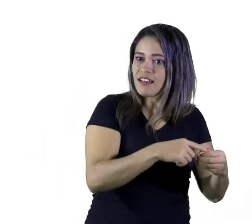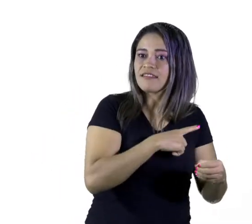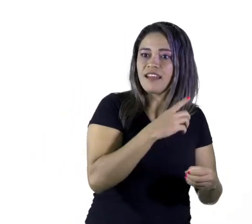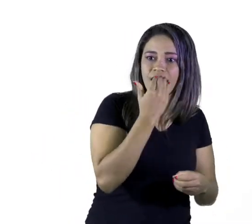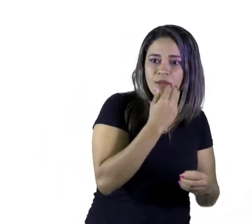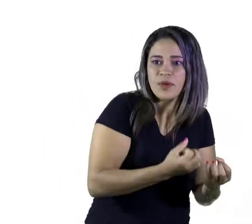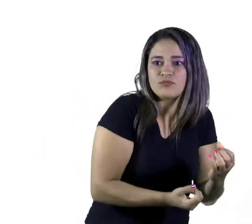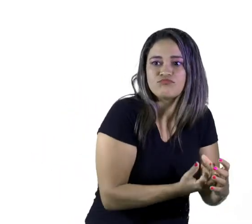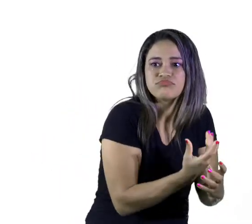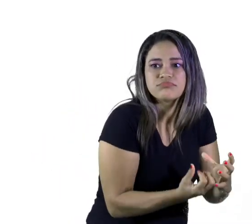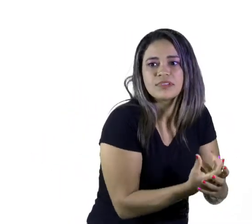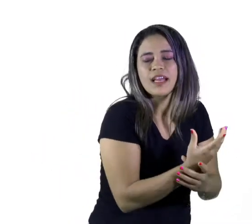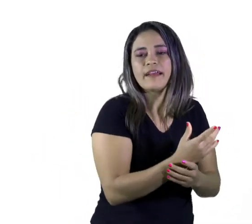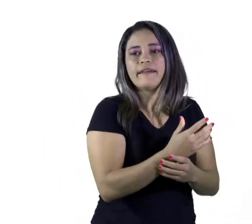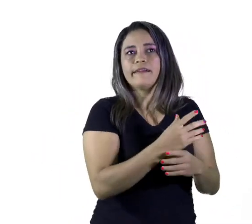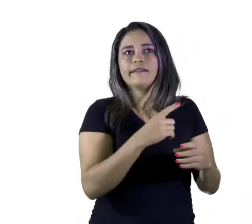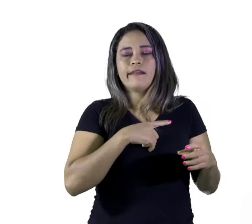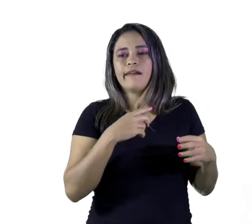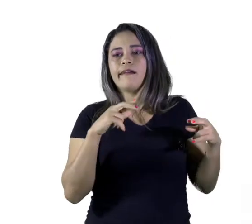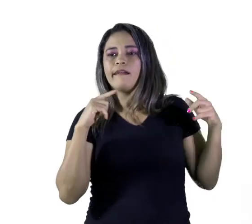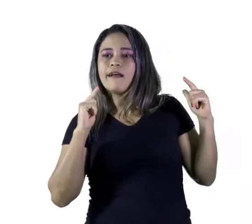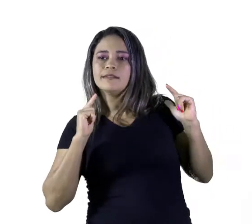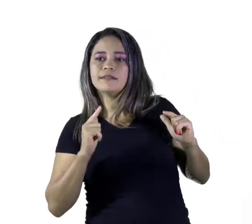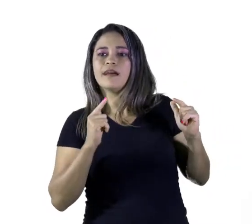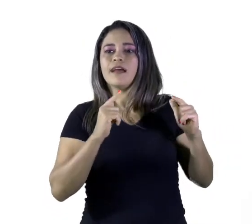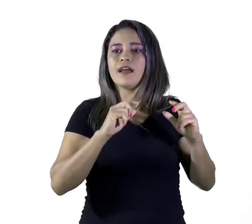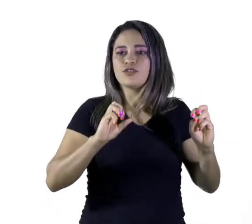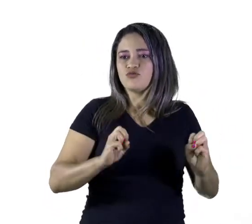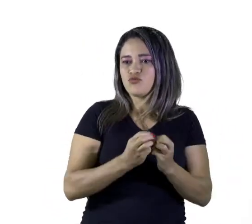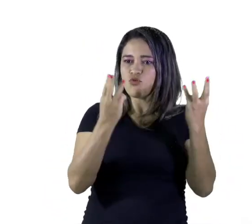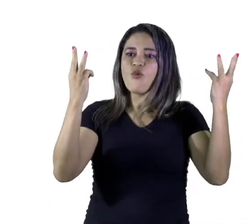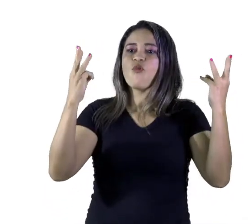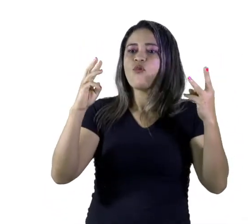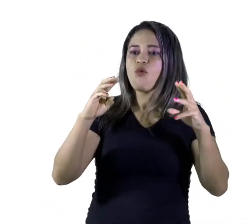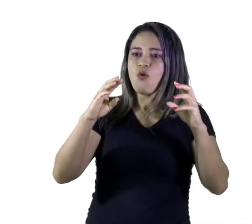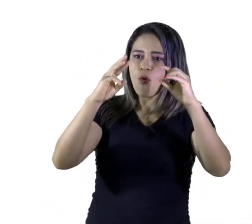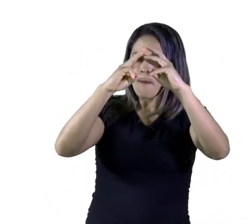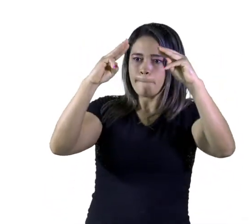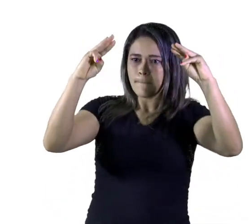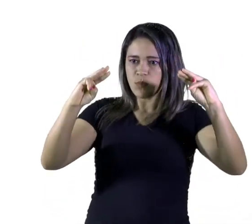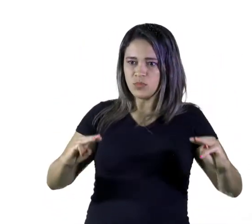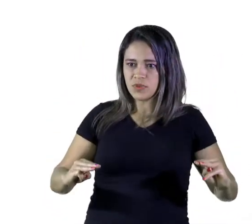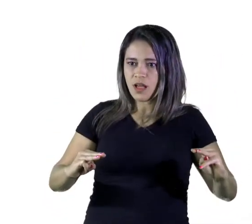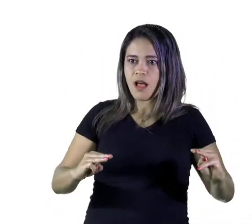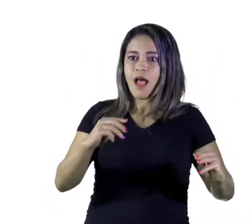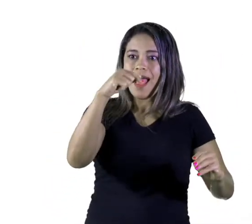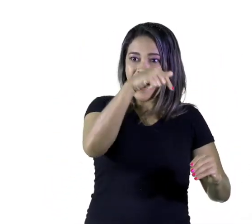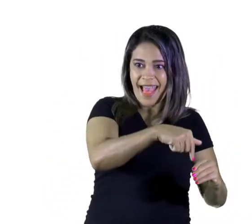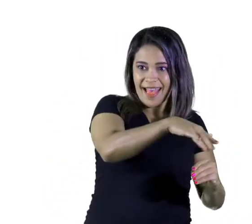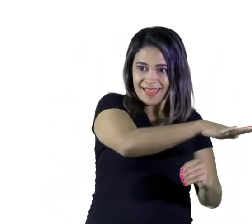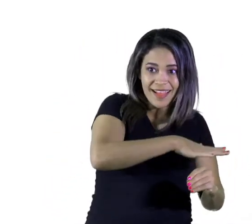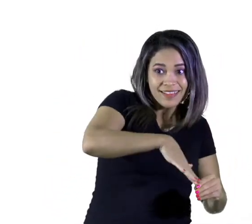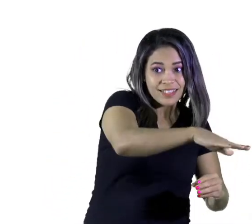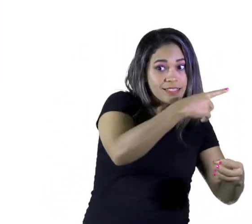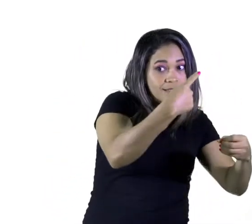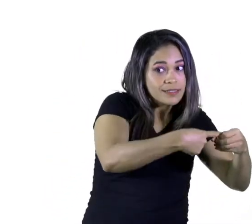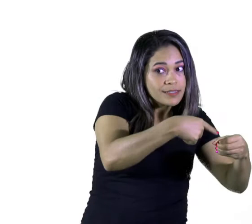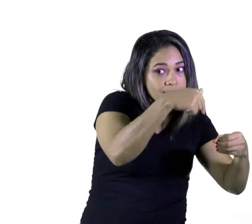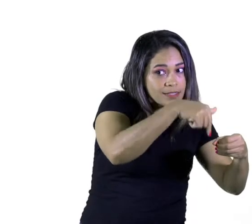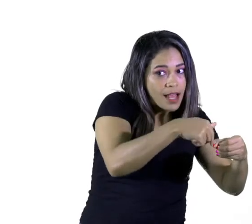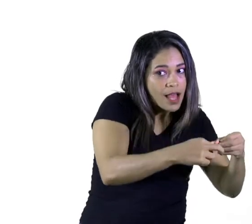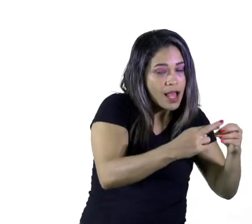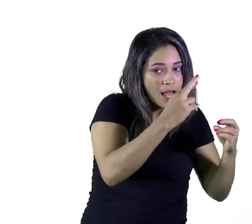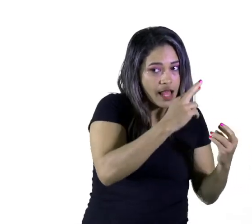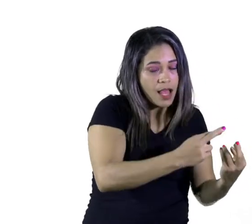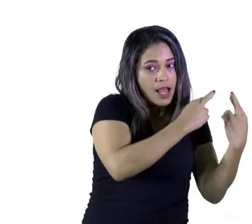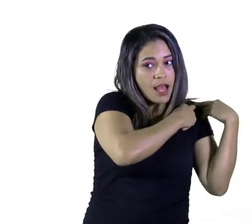lazer, boates, casas de shows, cinemas e museu, isso é do espaço urbano da cidade. Isso